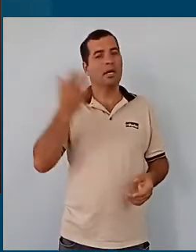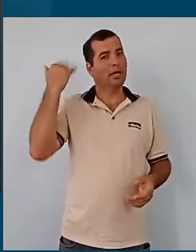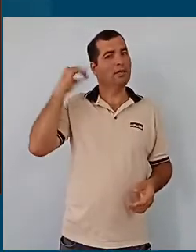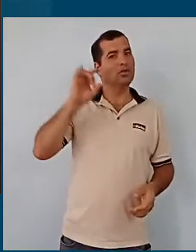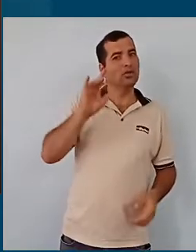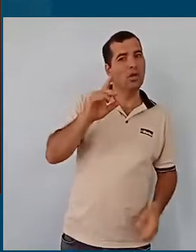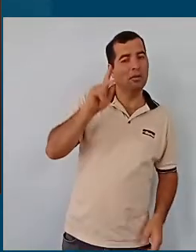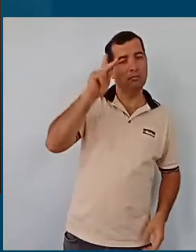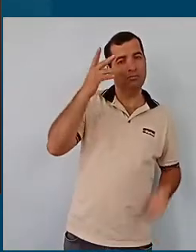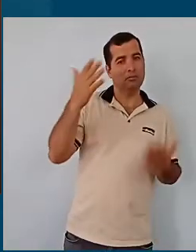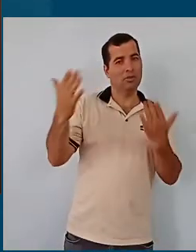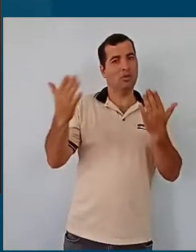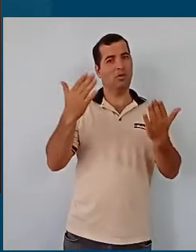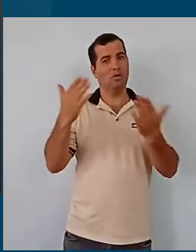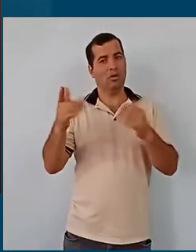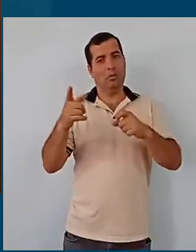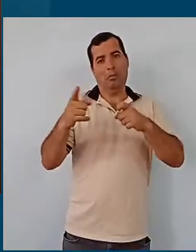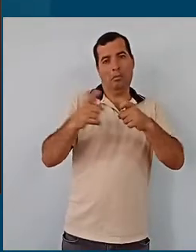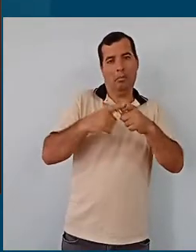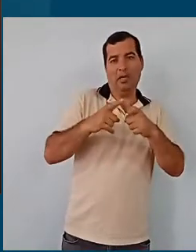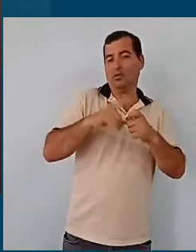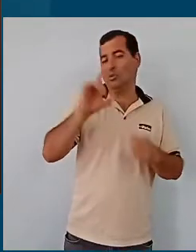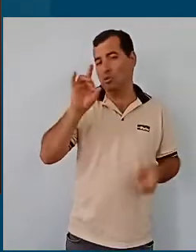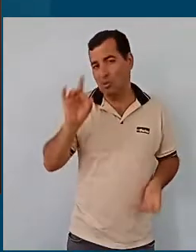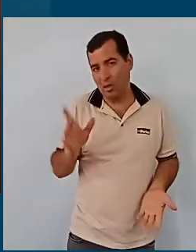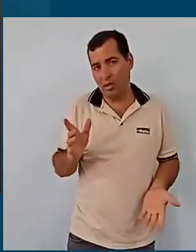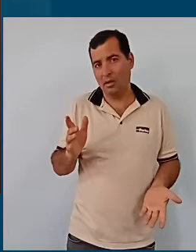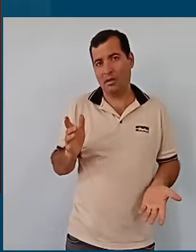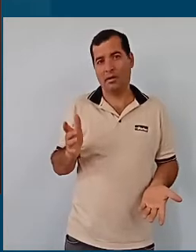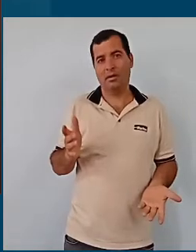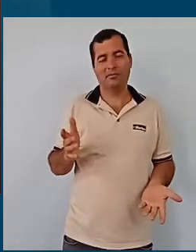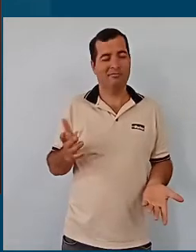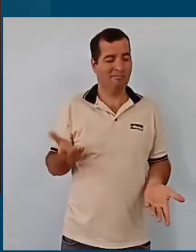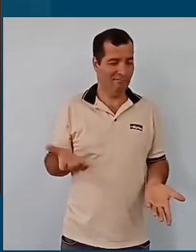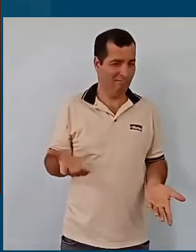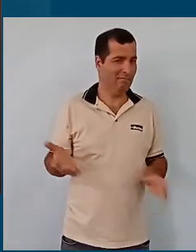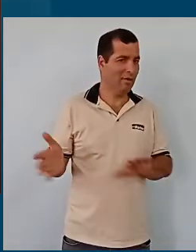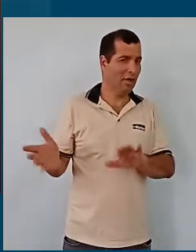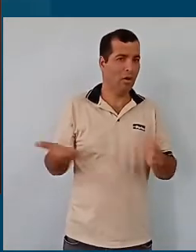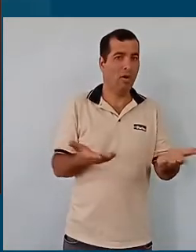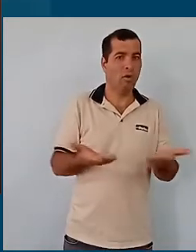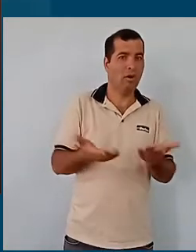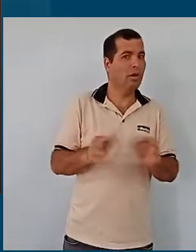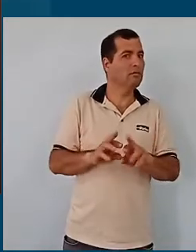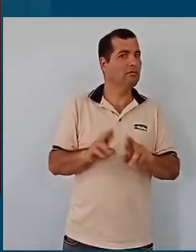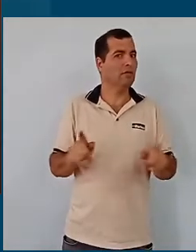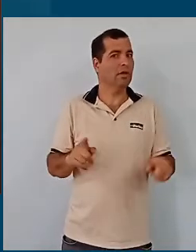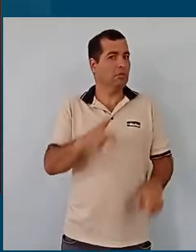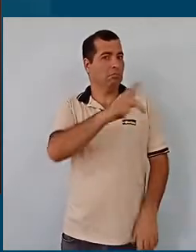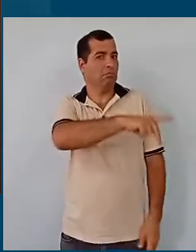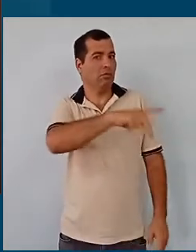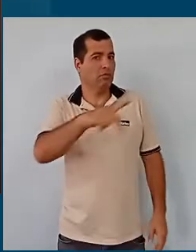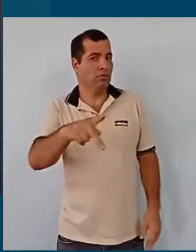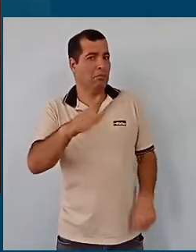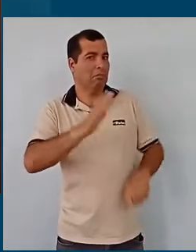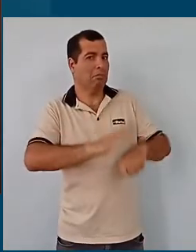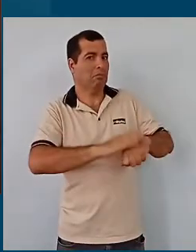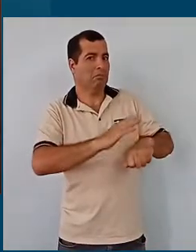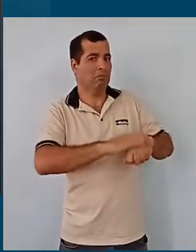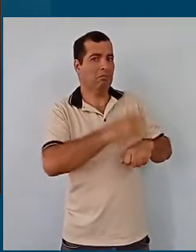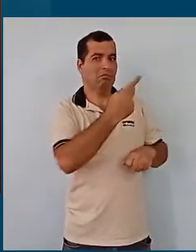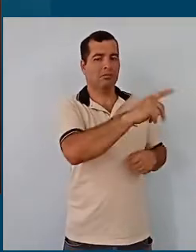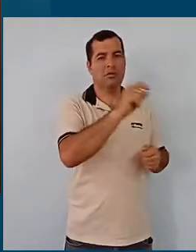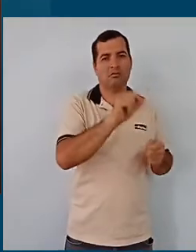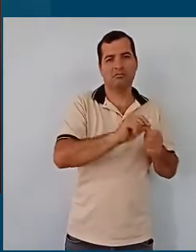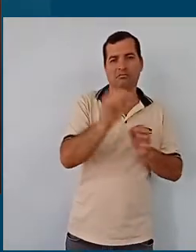e médicos, no isolamento dos consultórios e das clínicas. Faz tempo que nós passamos, faz muito pouco tempo,